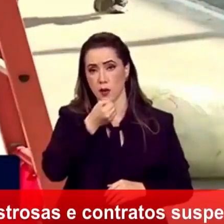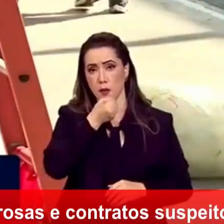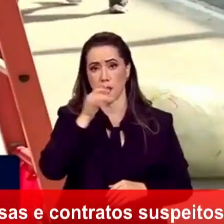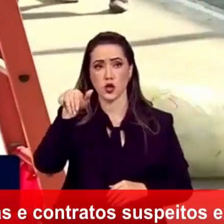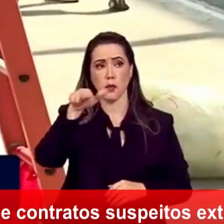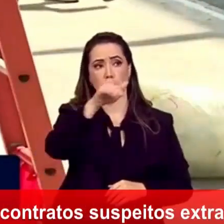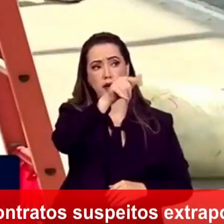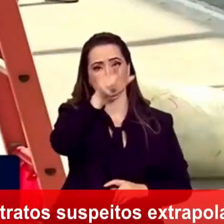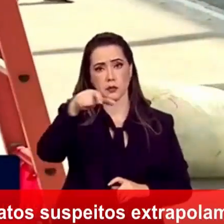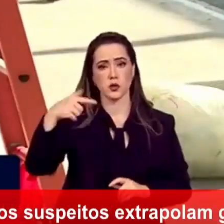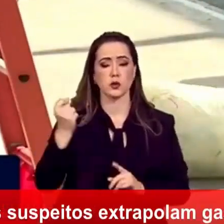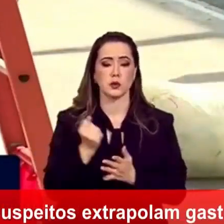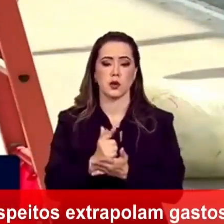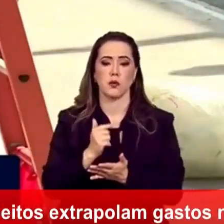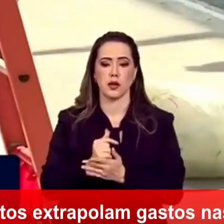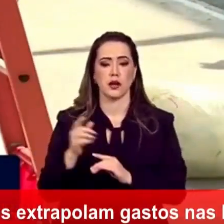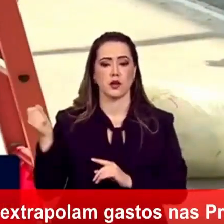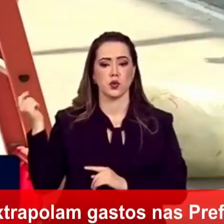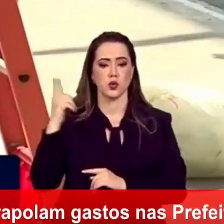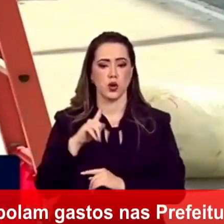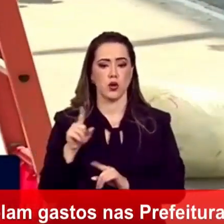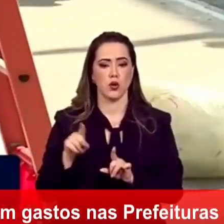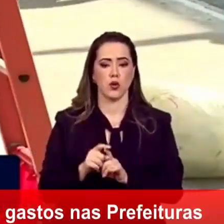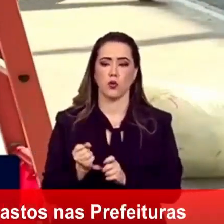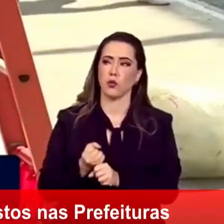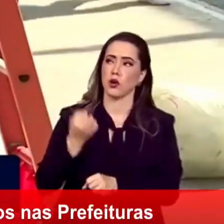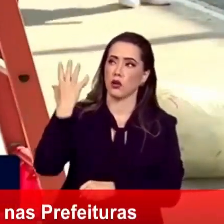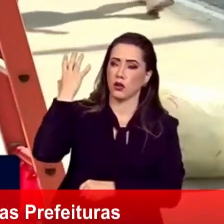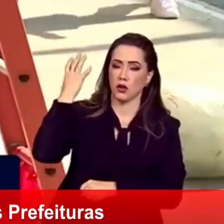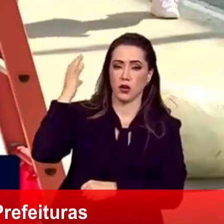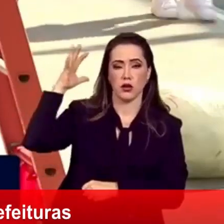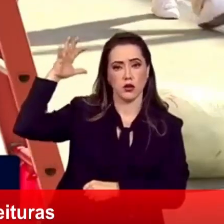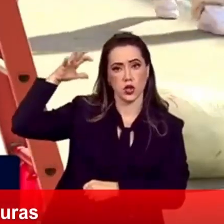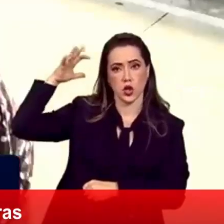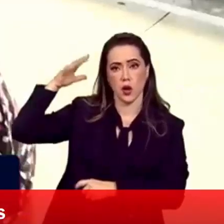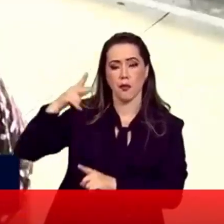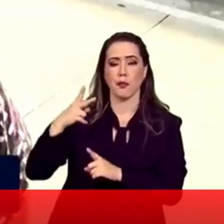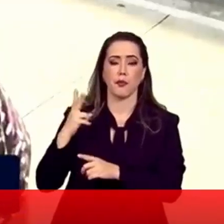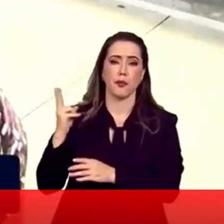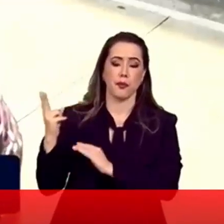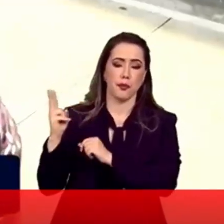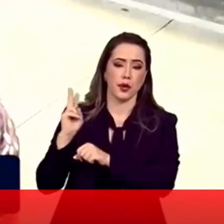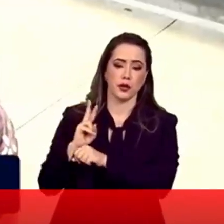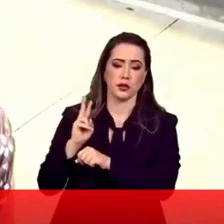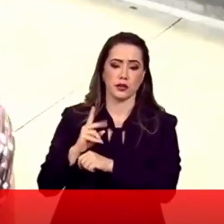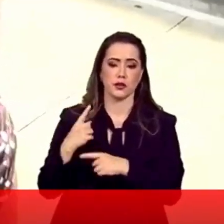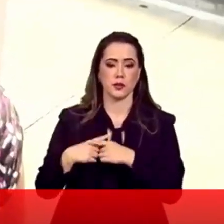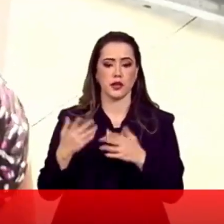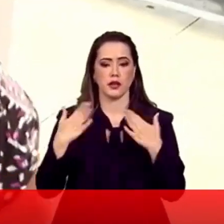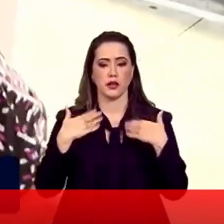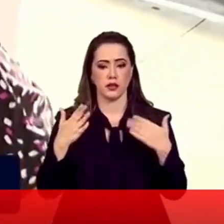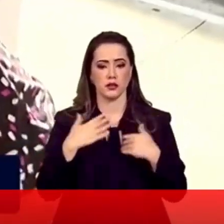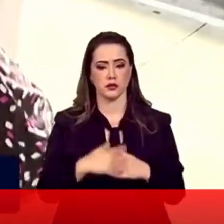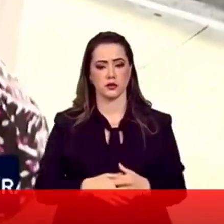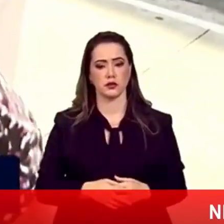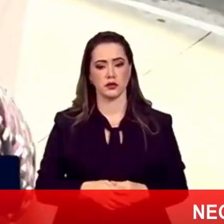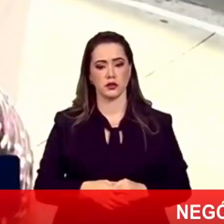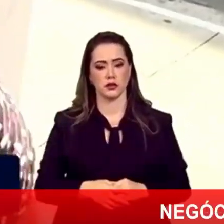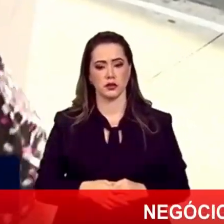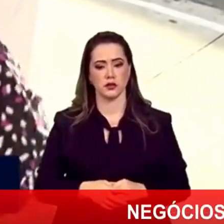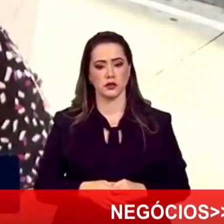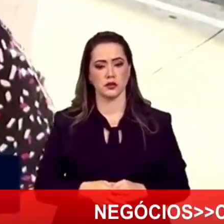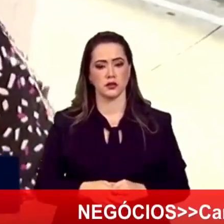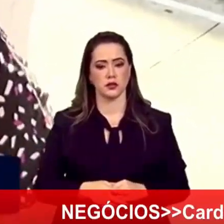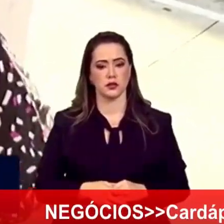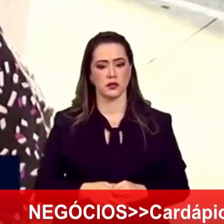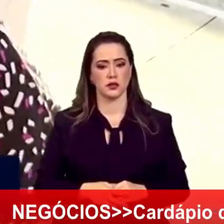loja. Debaixo do sol escaldante, o guarda-chuva virou o melhor amigo. Está muito calor, nossa, muito. Dá pra,